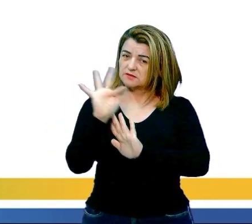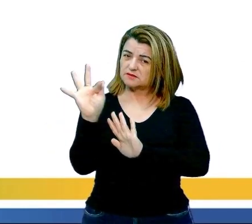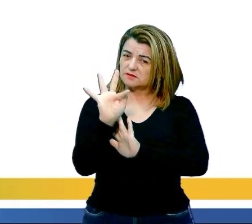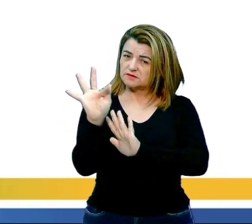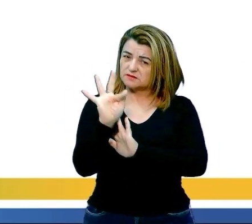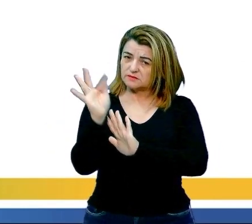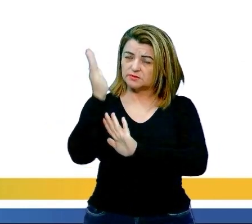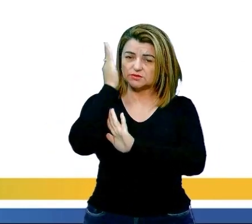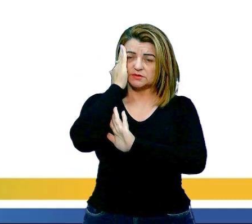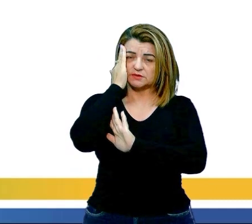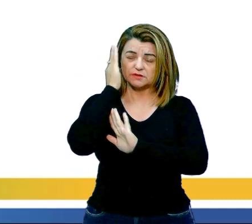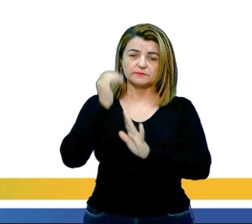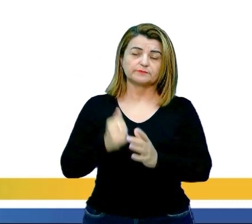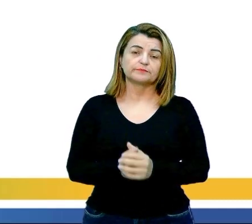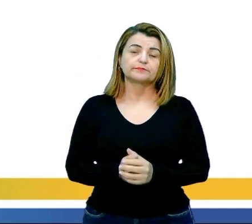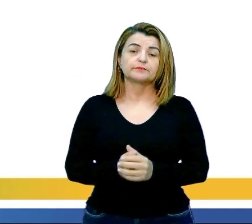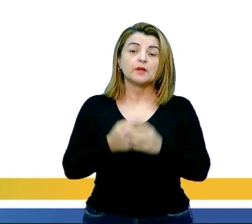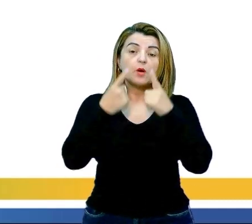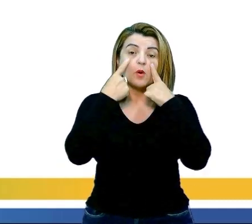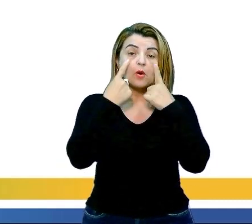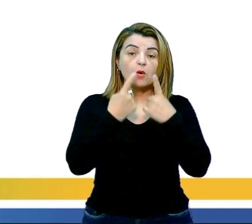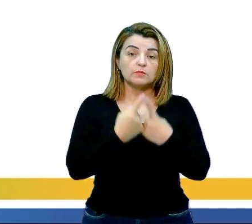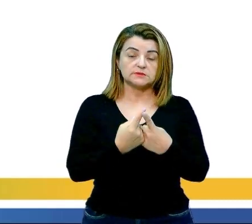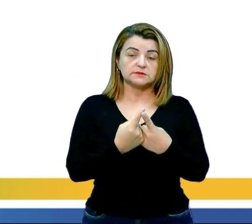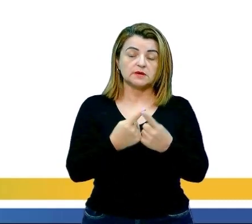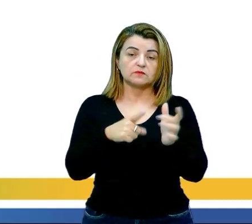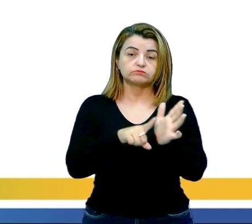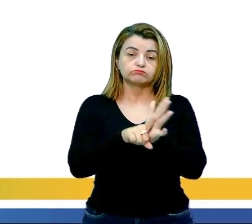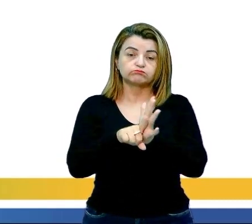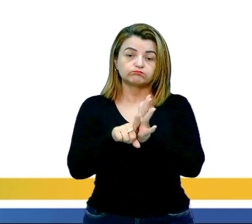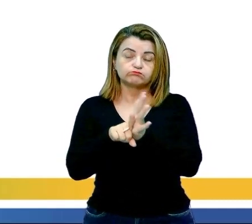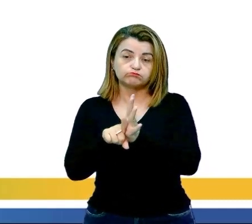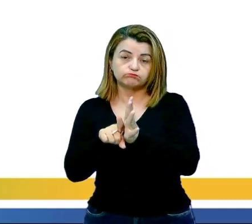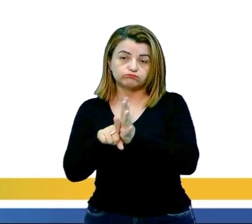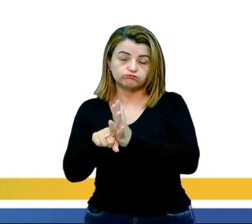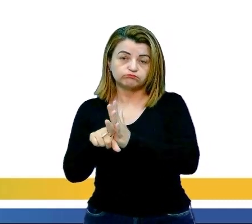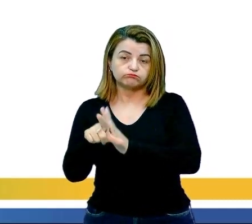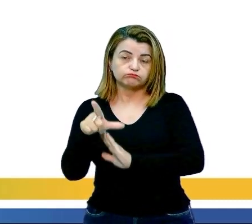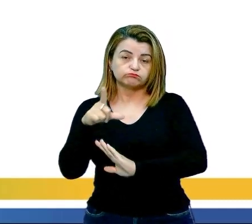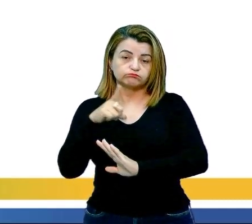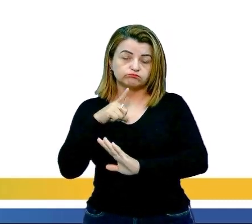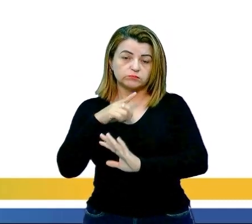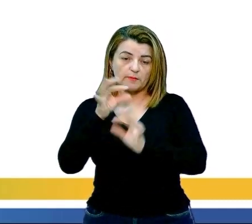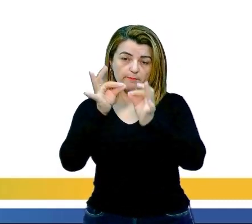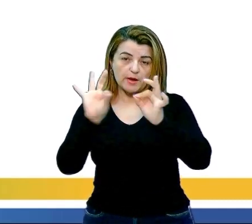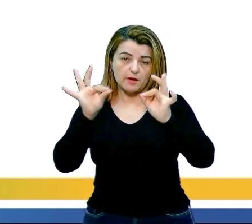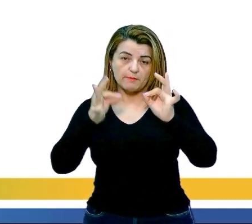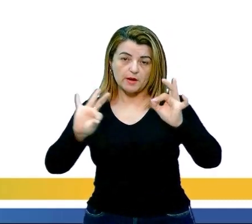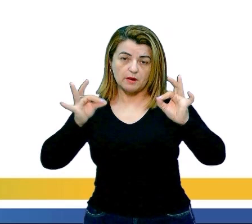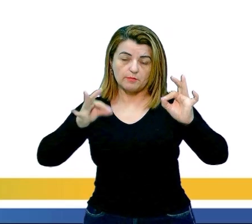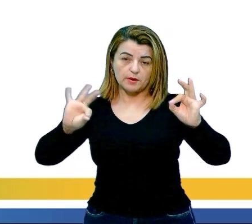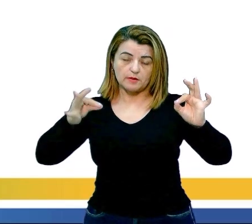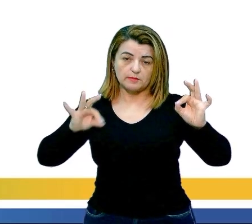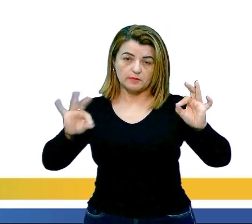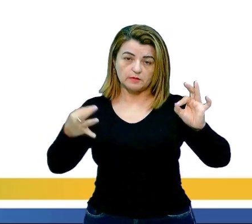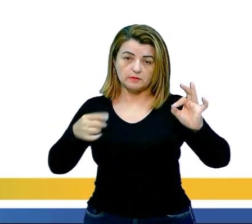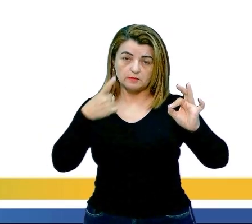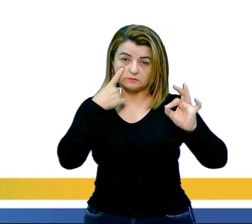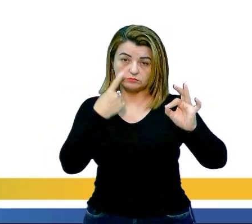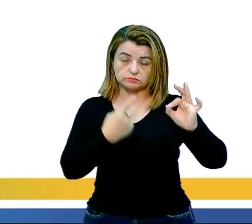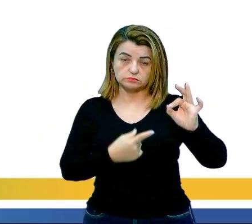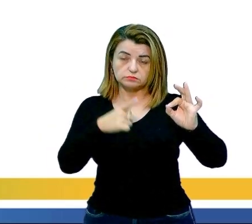ser entendida. Mas observe que na questão eu deixei ela um pouco escrita para vocês, para que